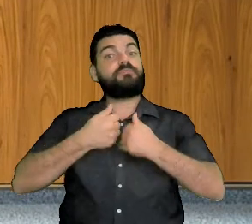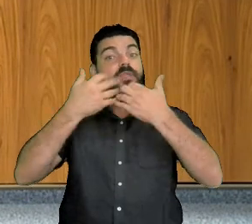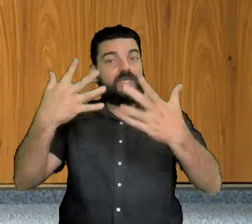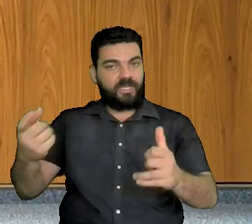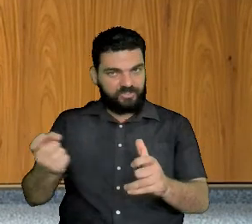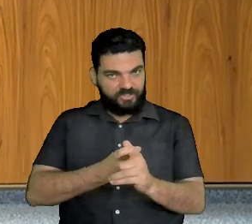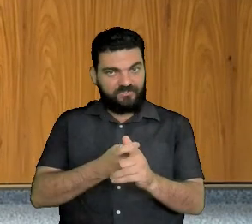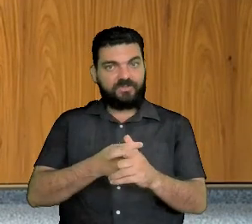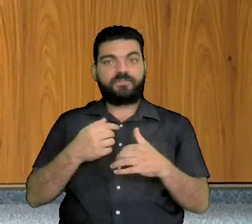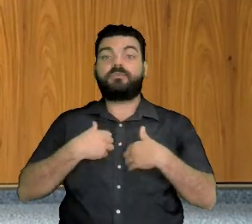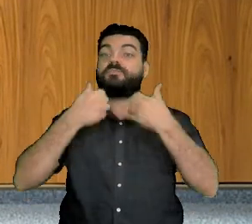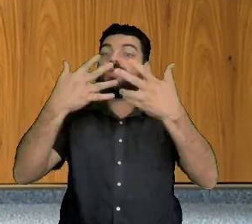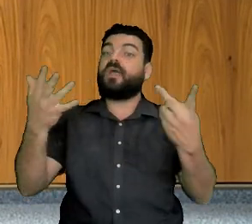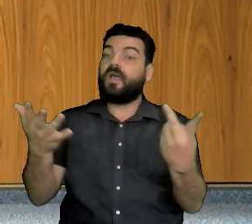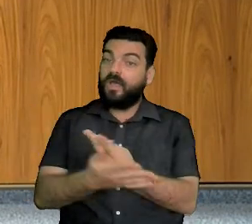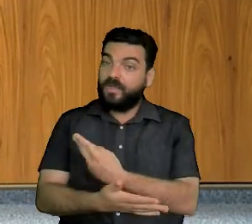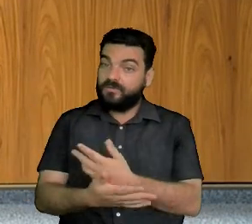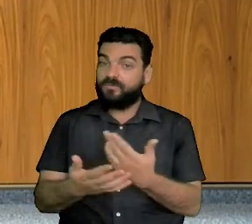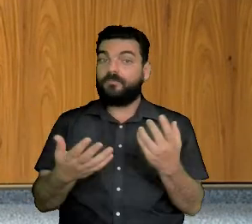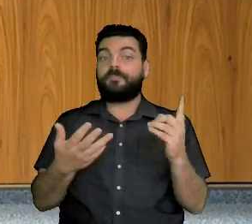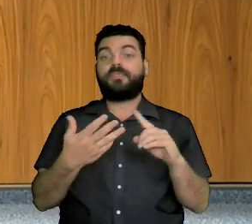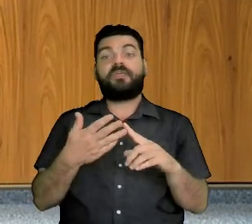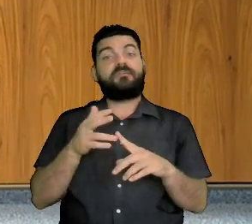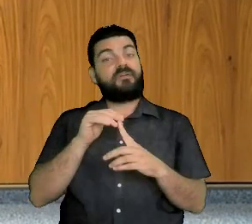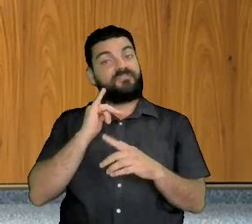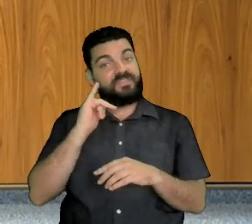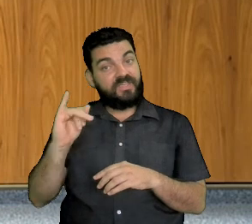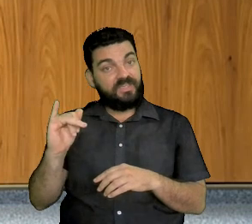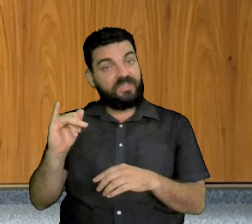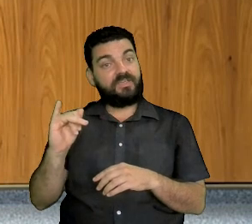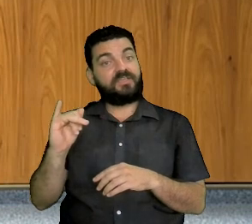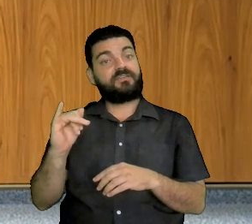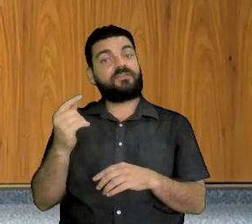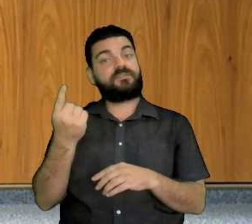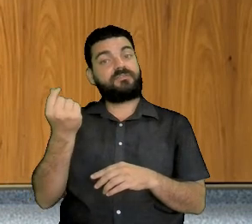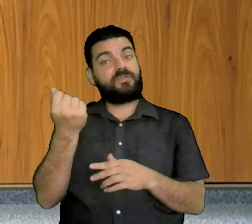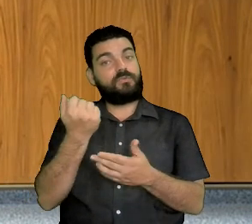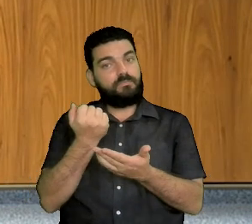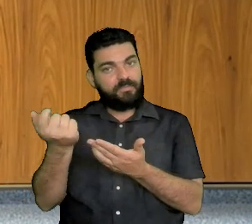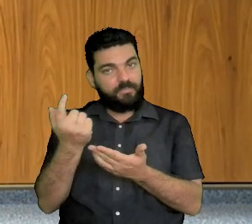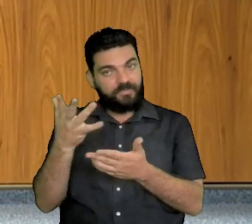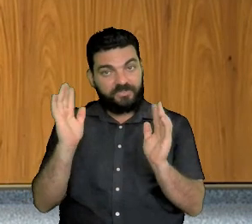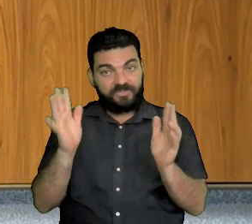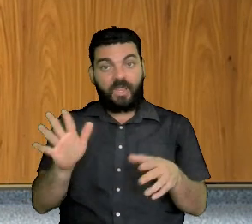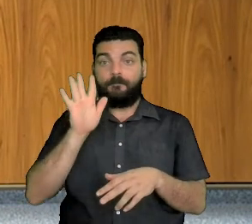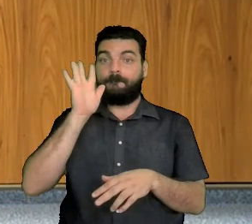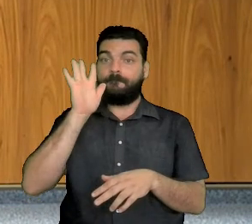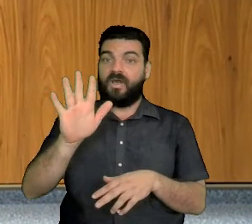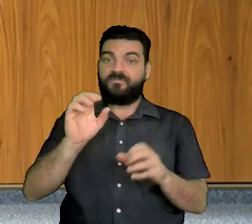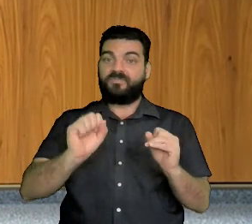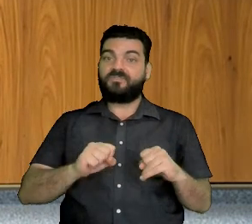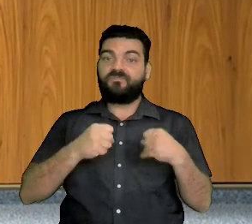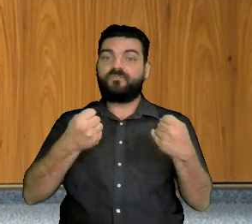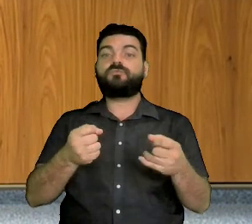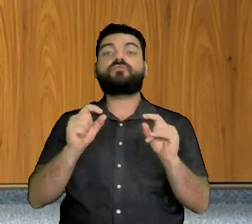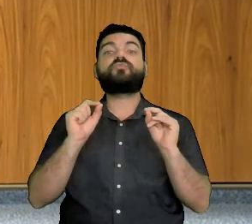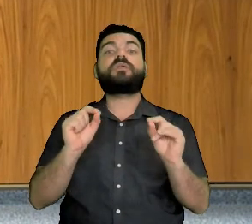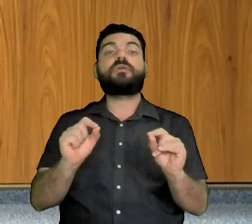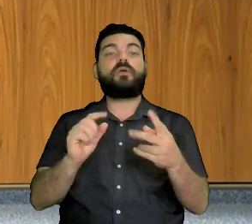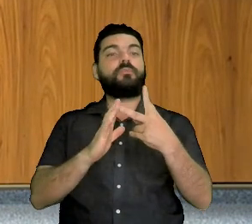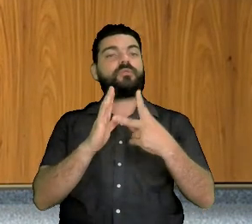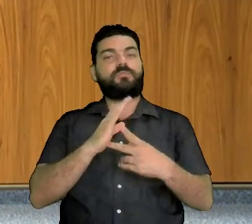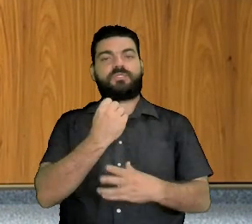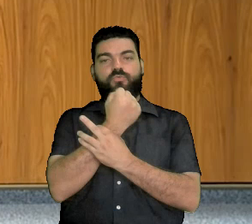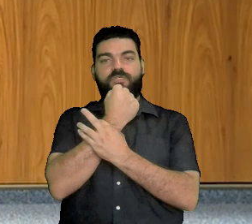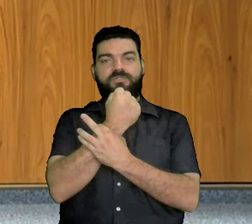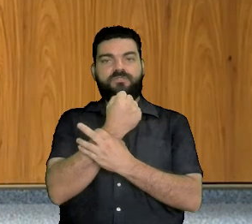os ilícitos, além de adiantar recuperação de ativos, ela se compromete a implementar um programa de